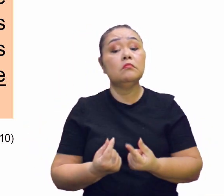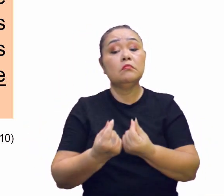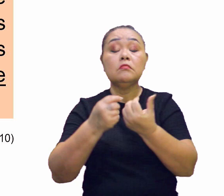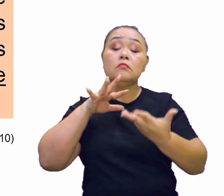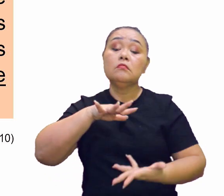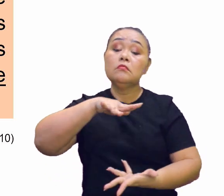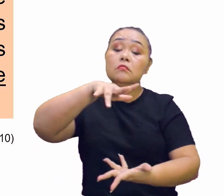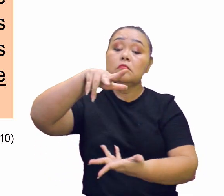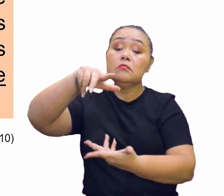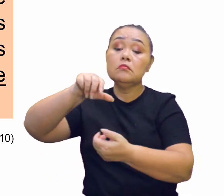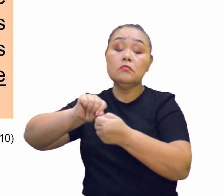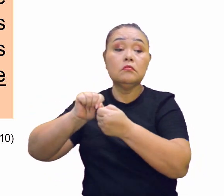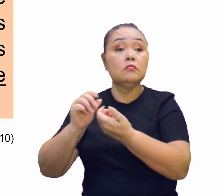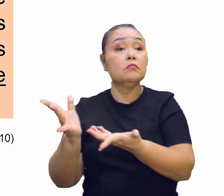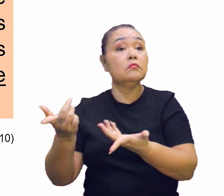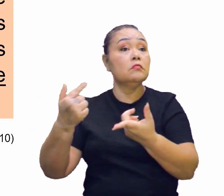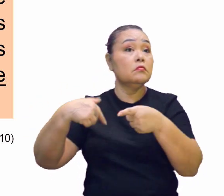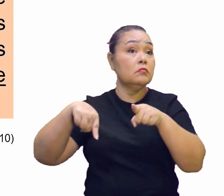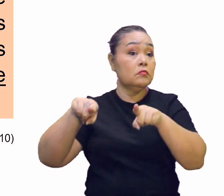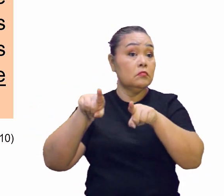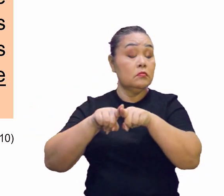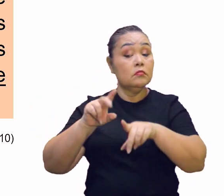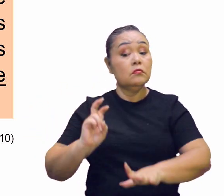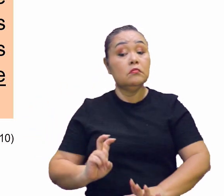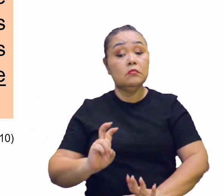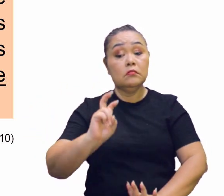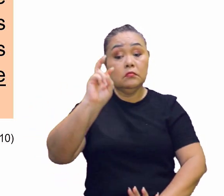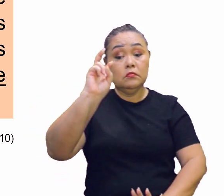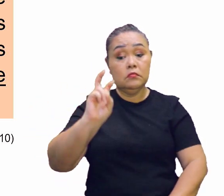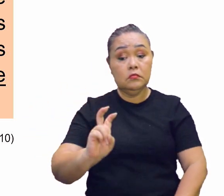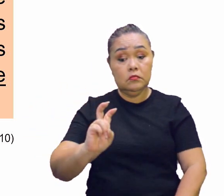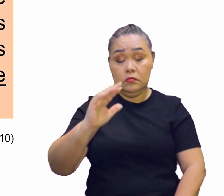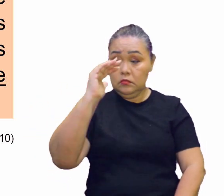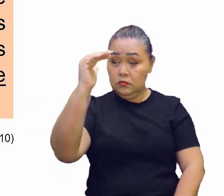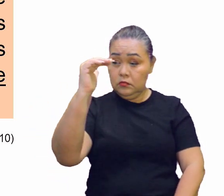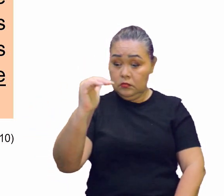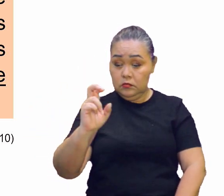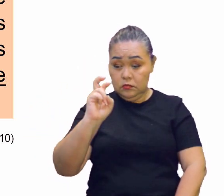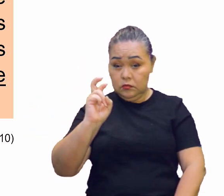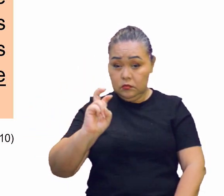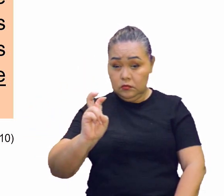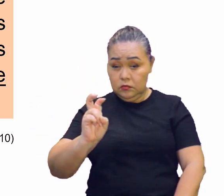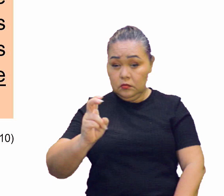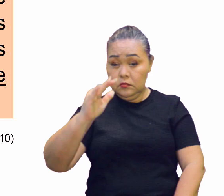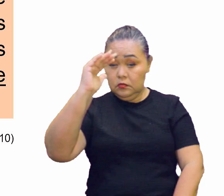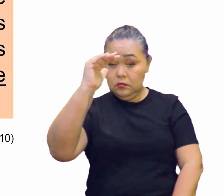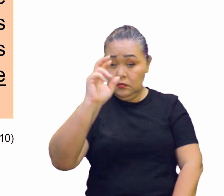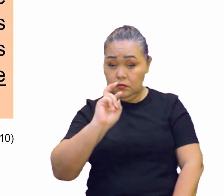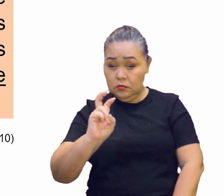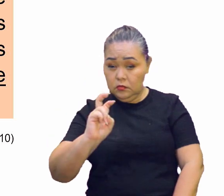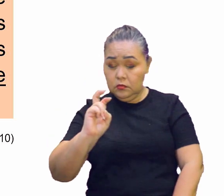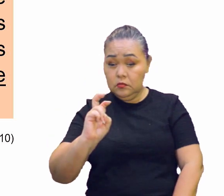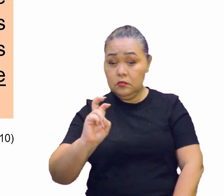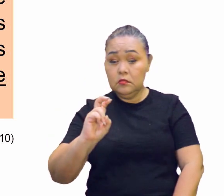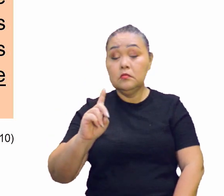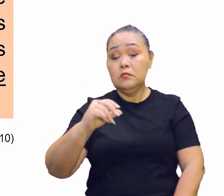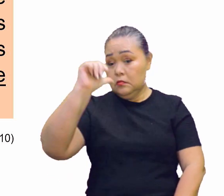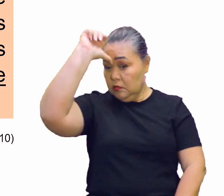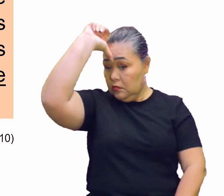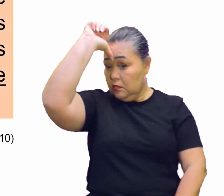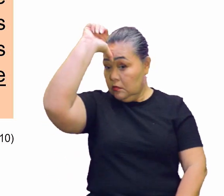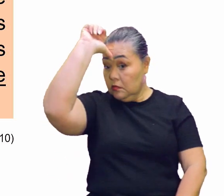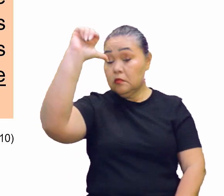do mundo e ela ocupa a 5ª posição. Olha só, 5ª é a